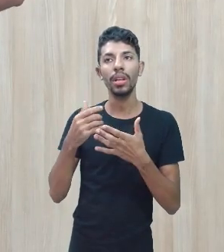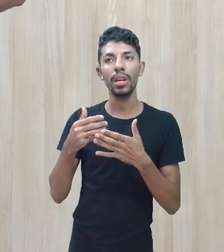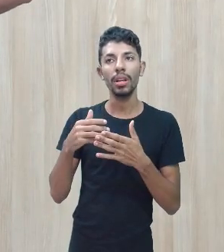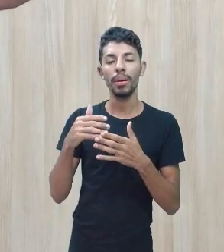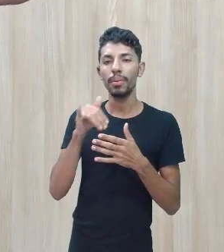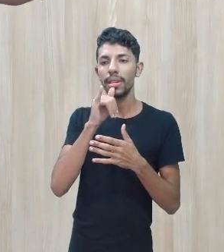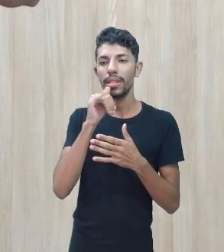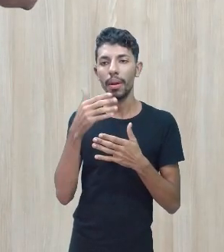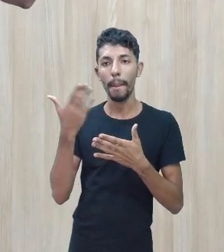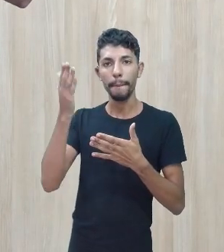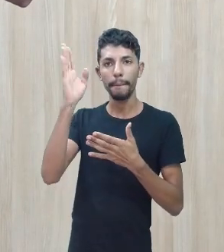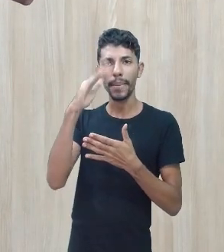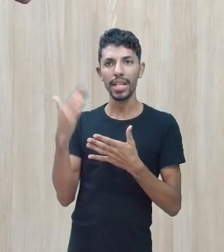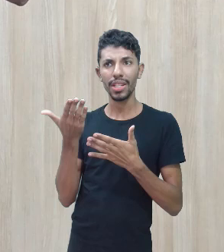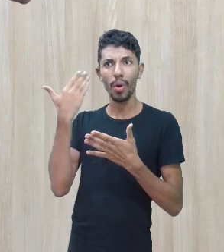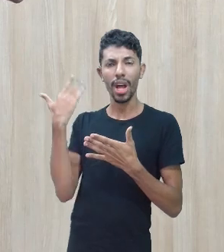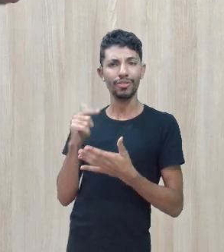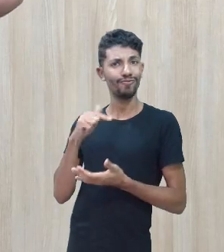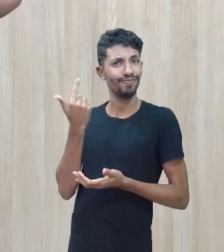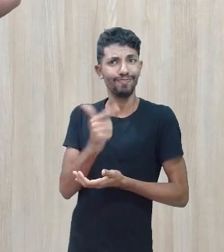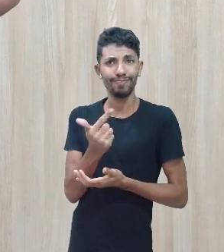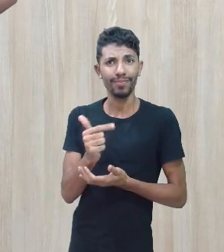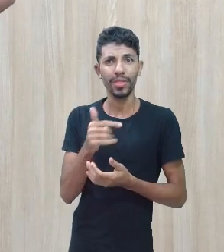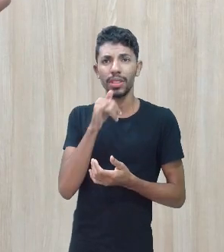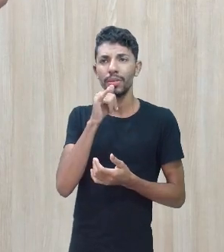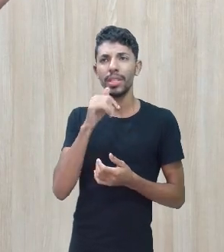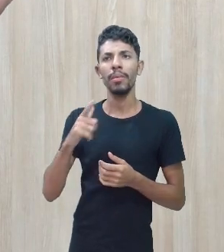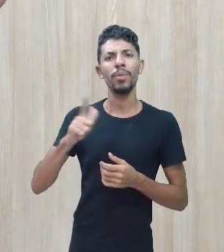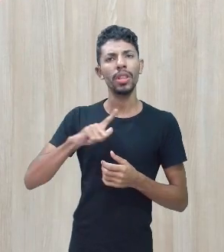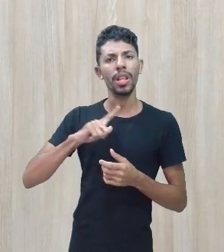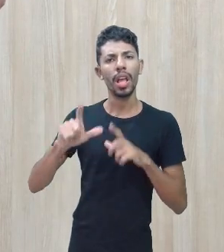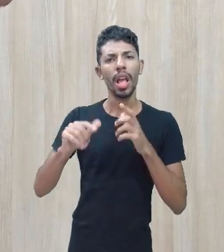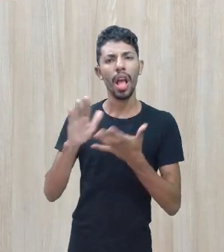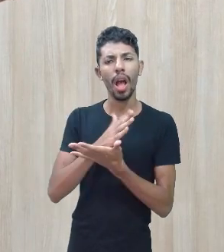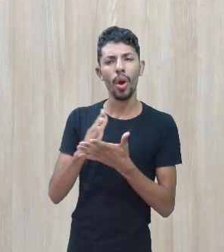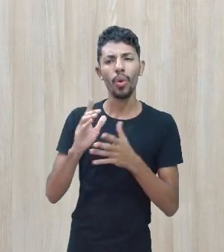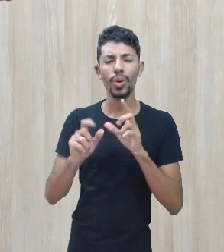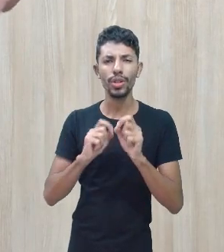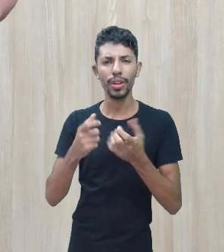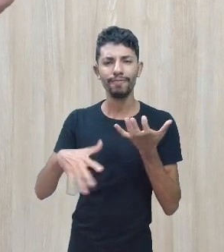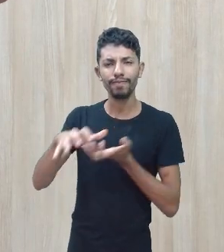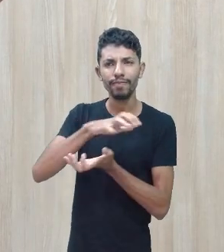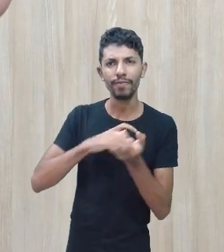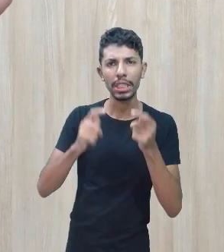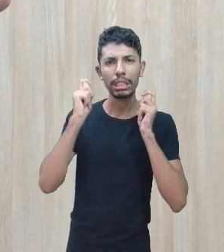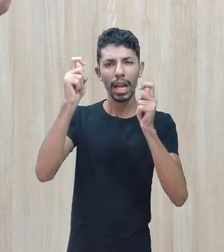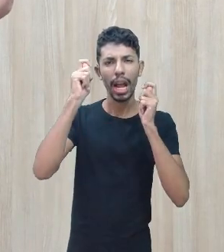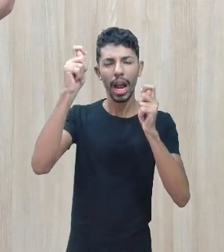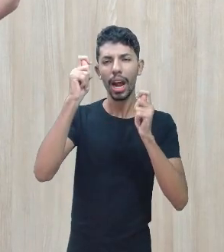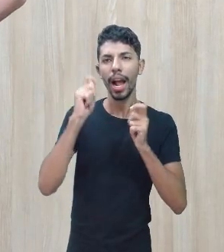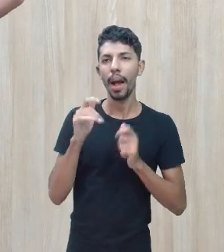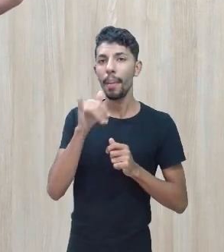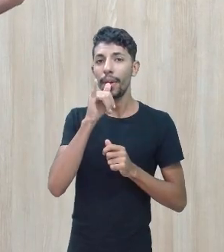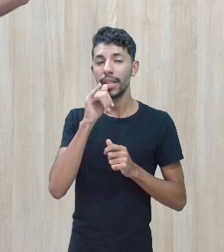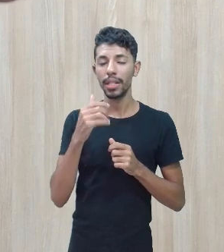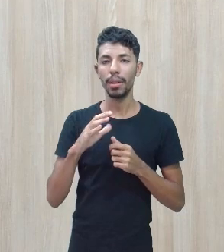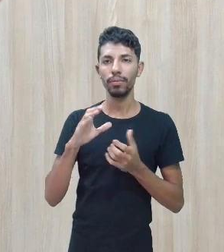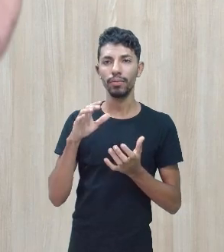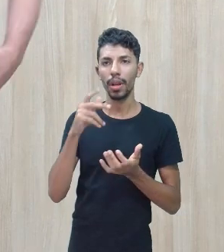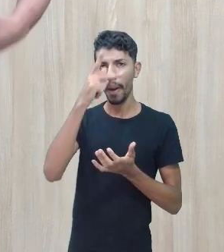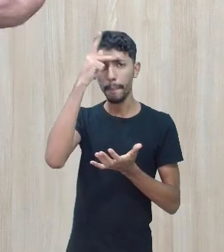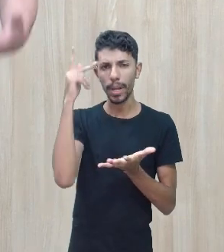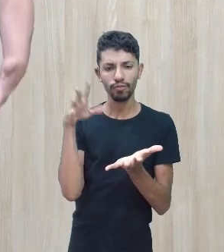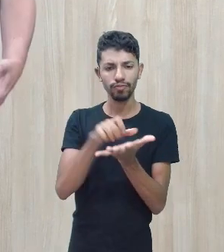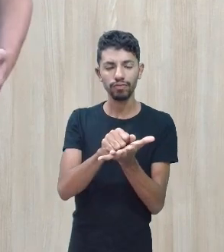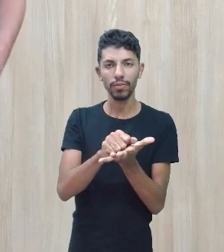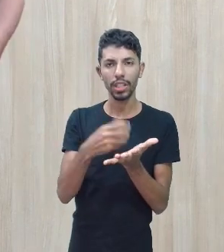de as revoltas nativistas, como se os colonos que viviam no território português, no